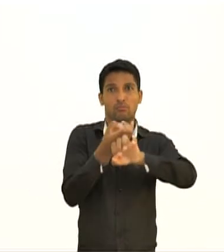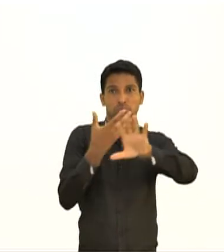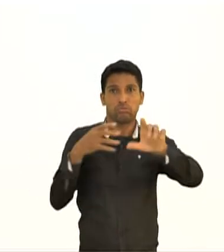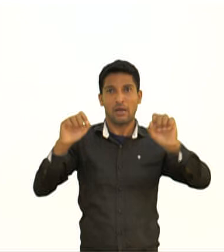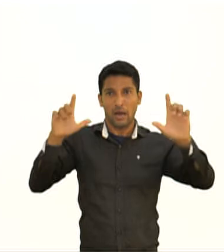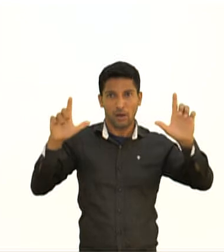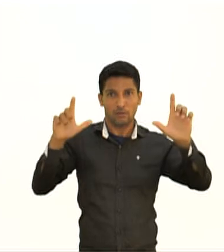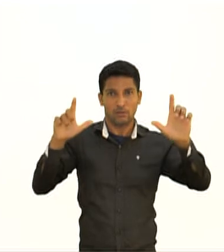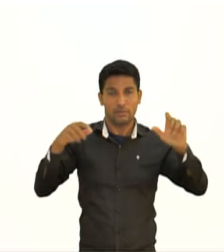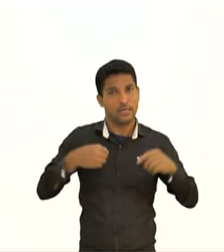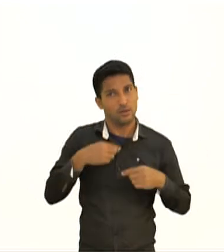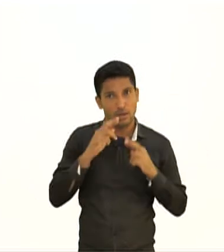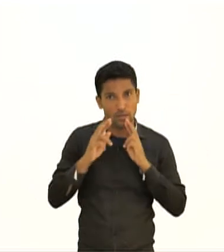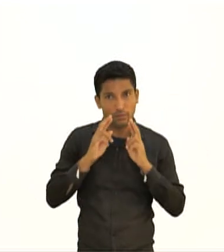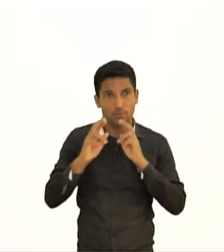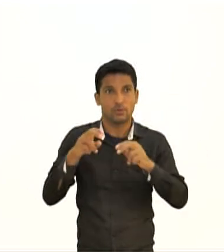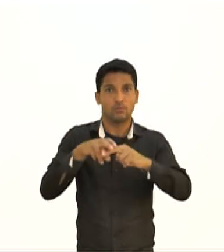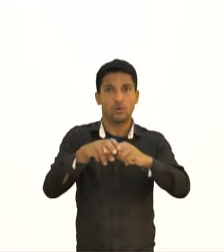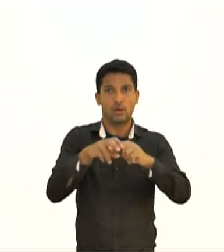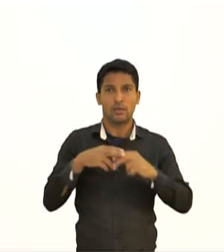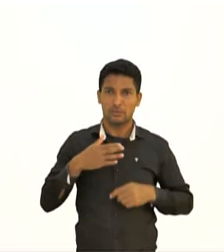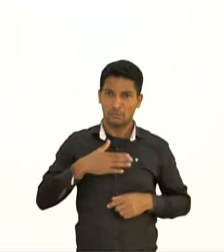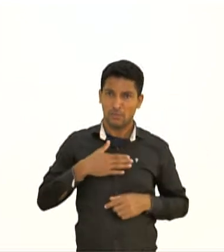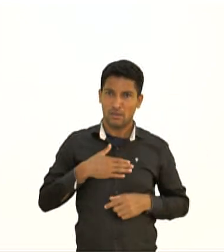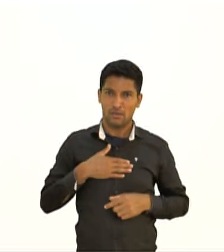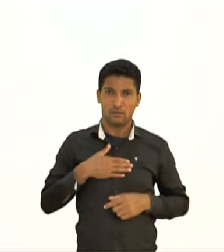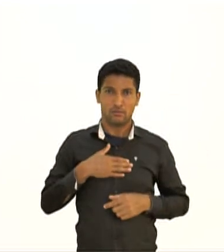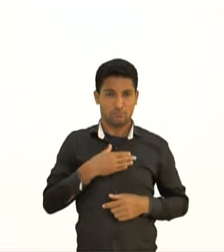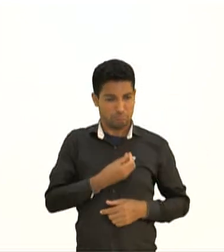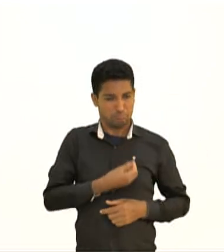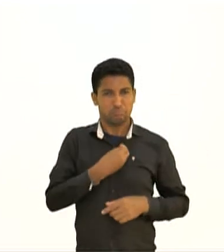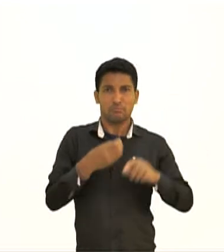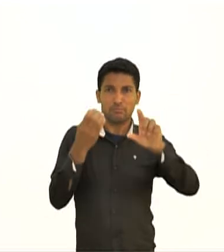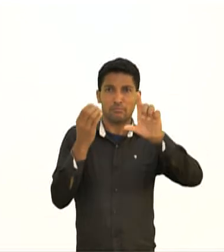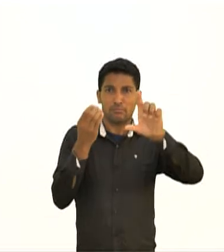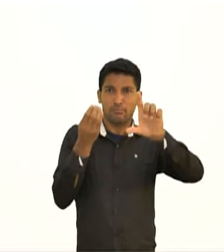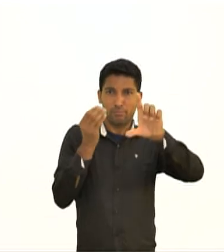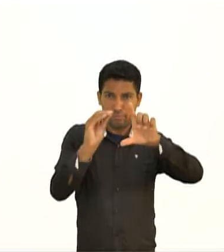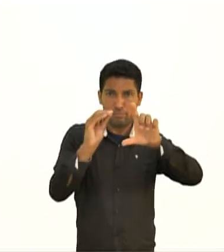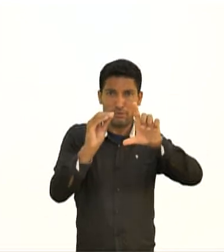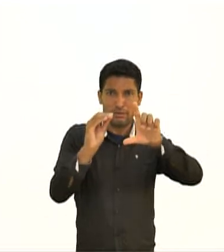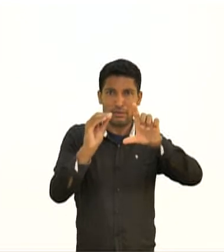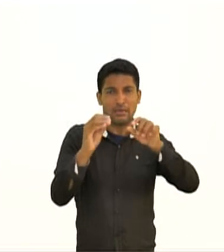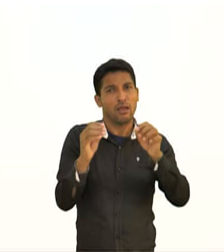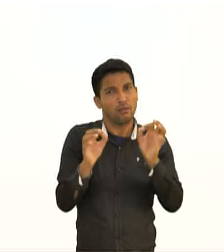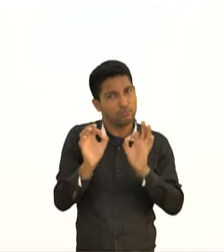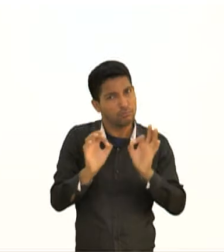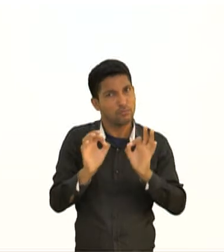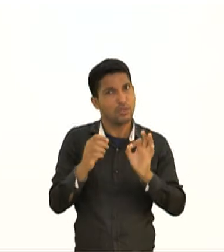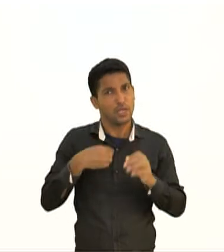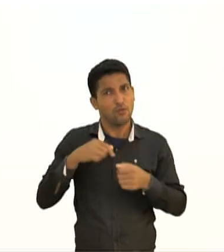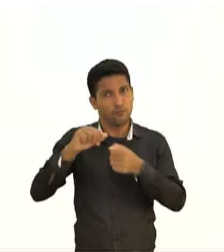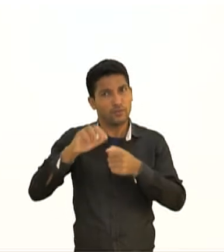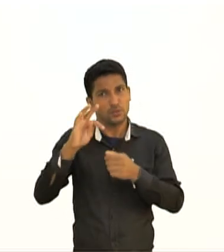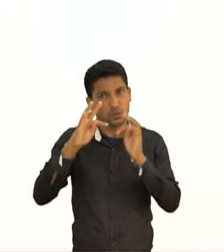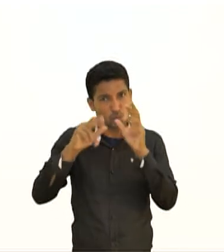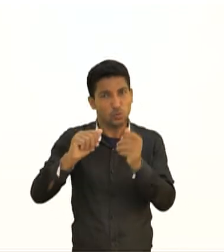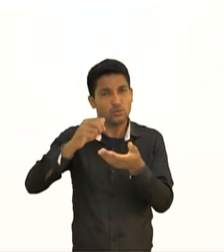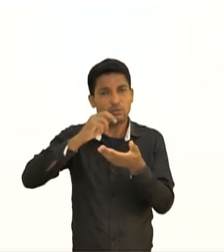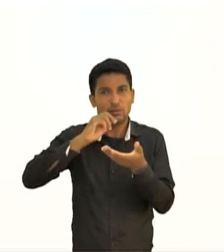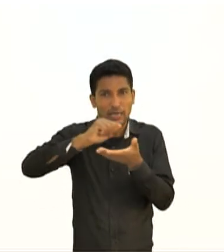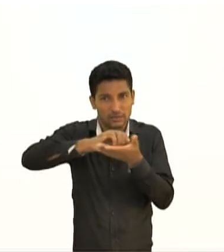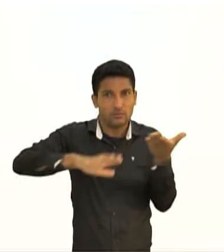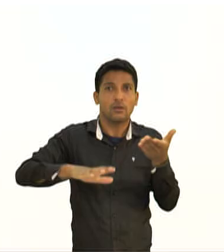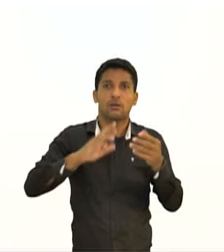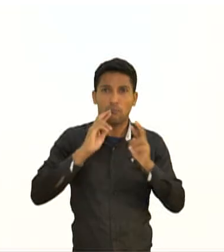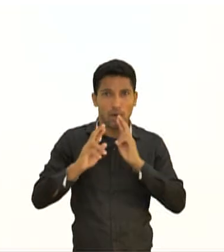sua atenção, a assinatura, né? Então vejam aqui que a gente tem uma situação de uma carta que é uma carta reivindicatória, né?